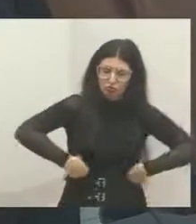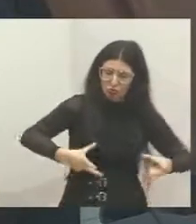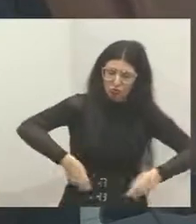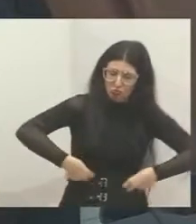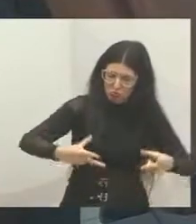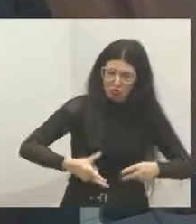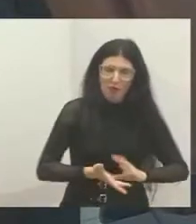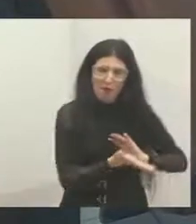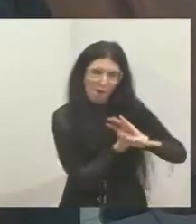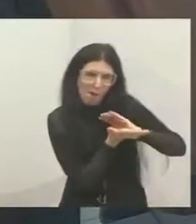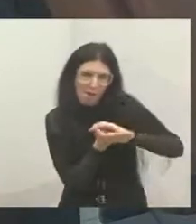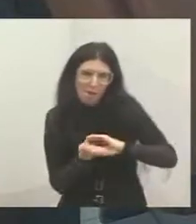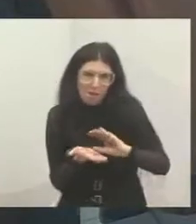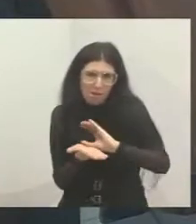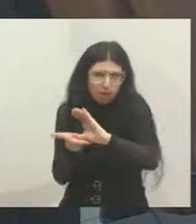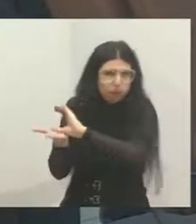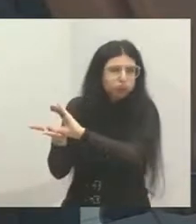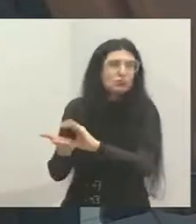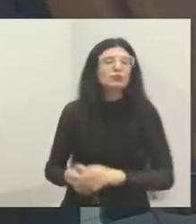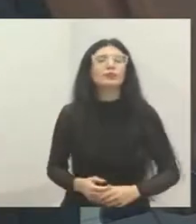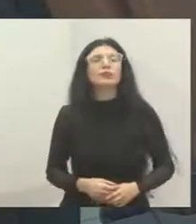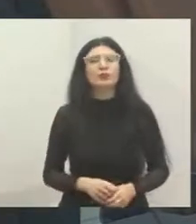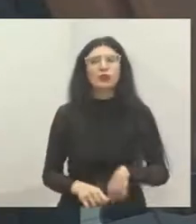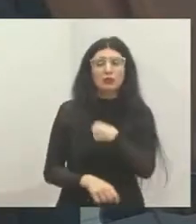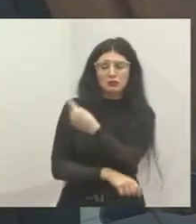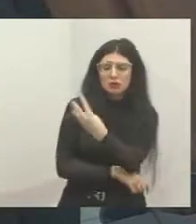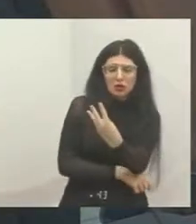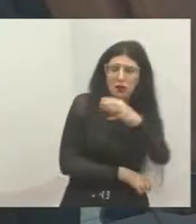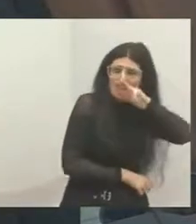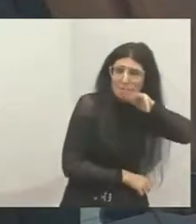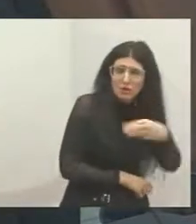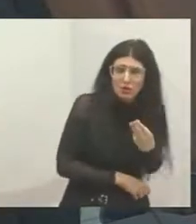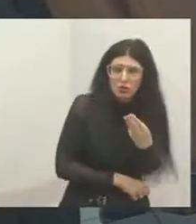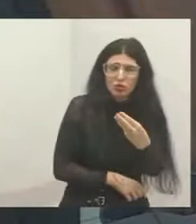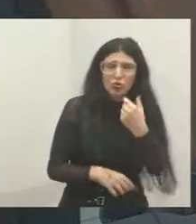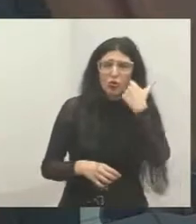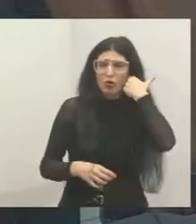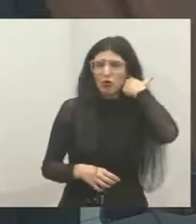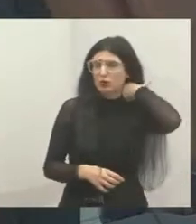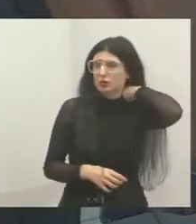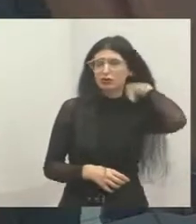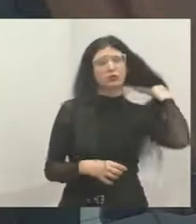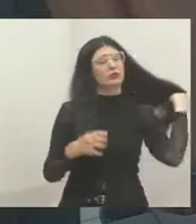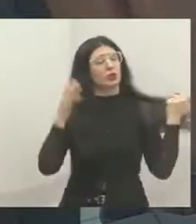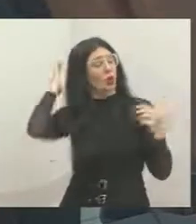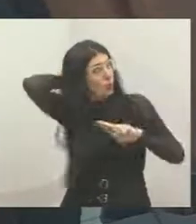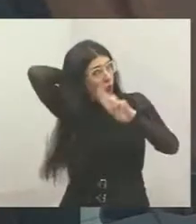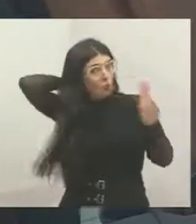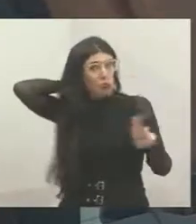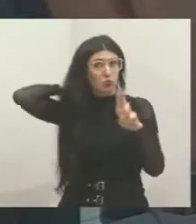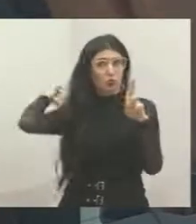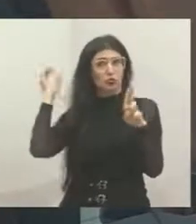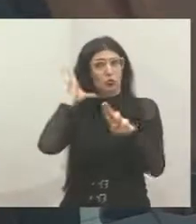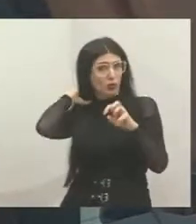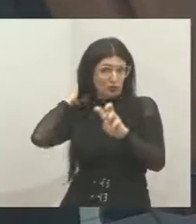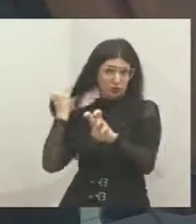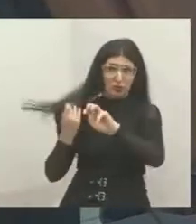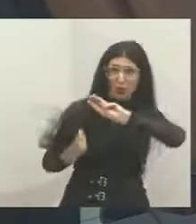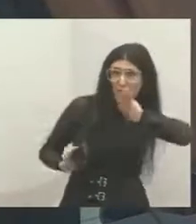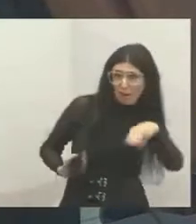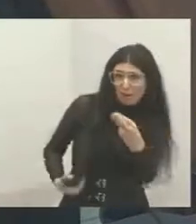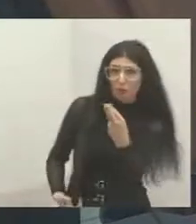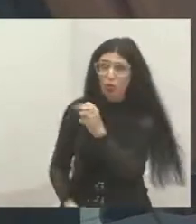Então, o orçamento era 13 milhões e acabou sendo usado 5 milhões